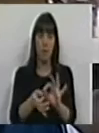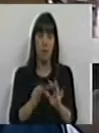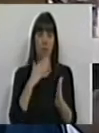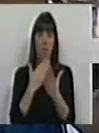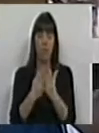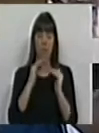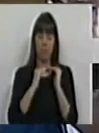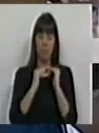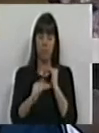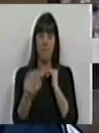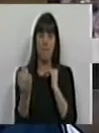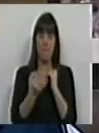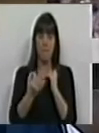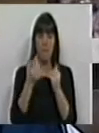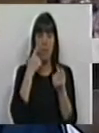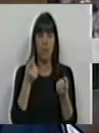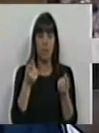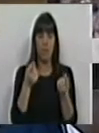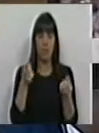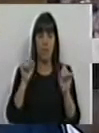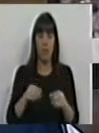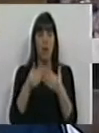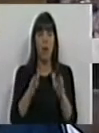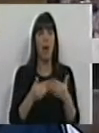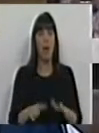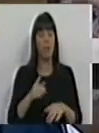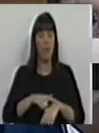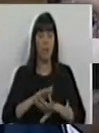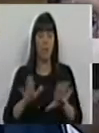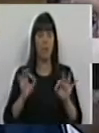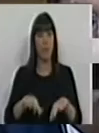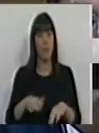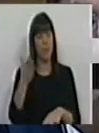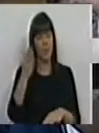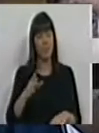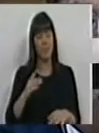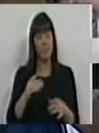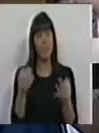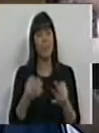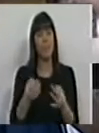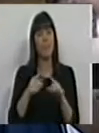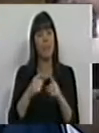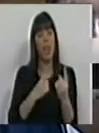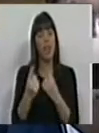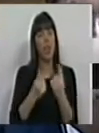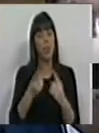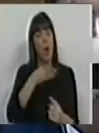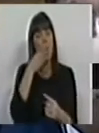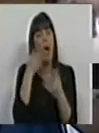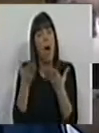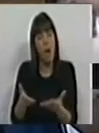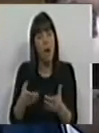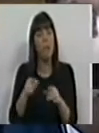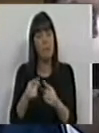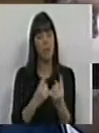e dar sustentabilidade à reativação e à utilização do transporte